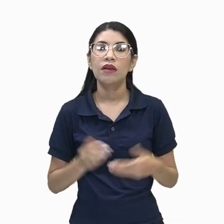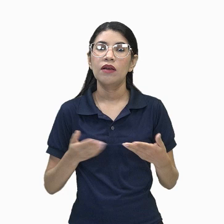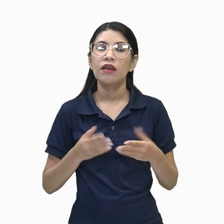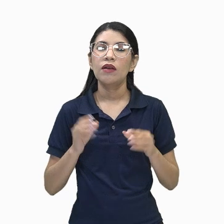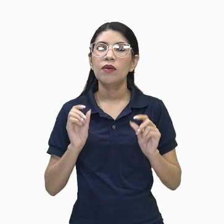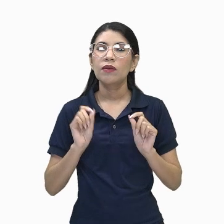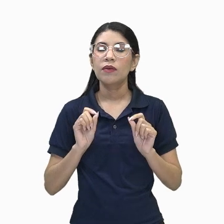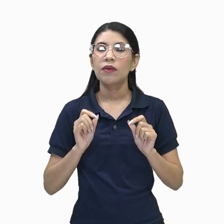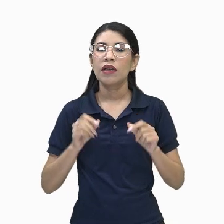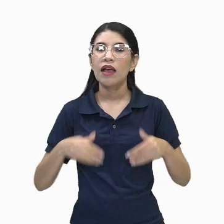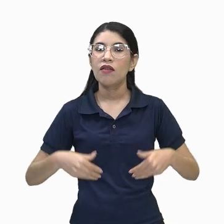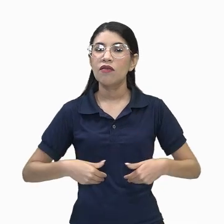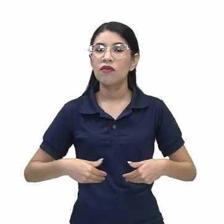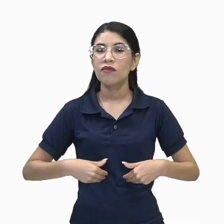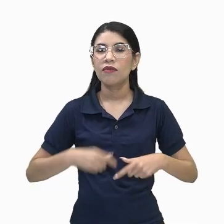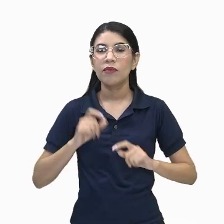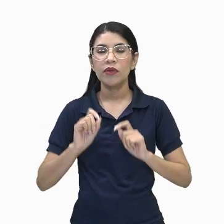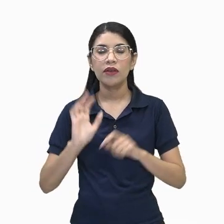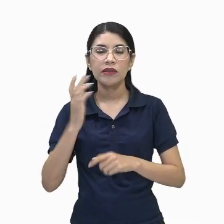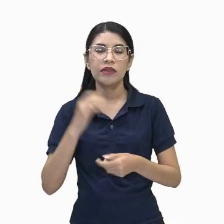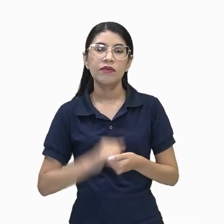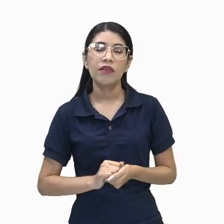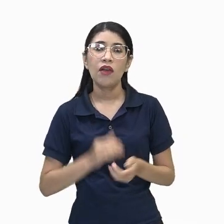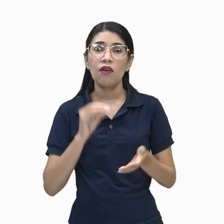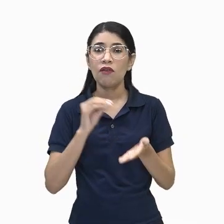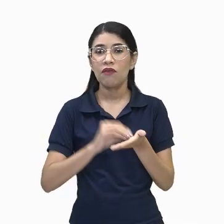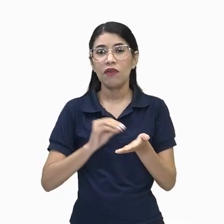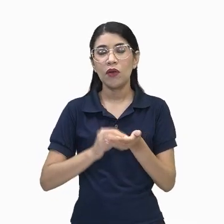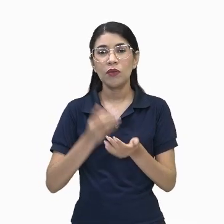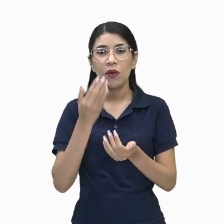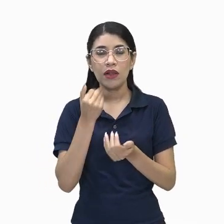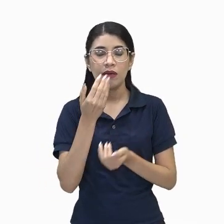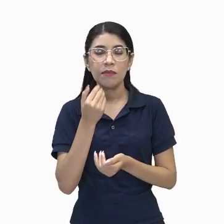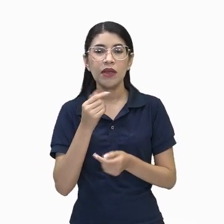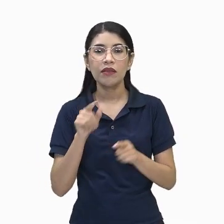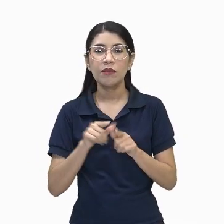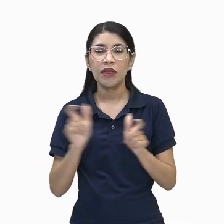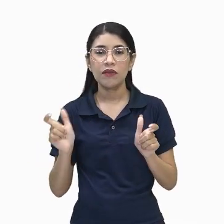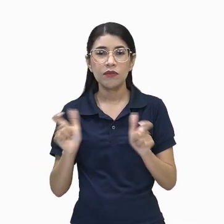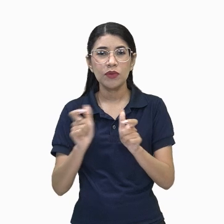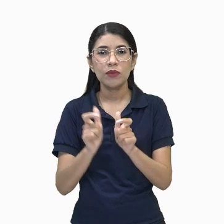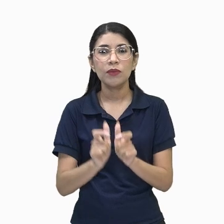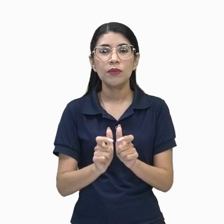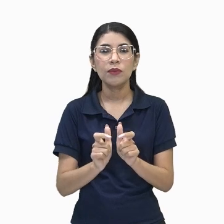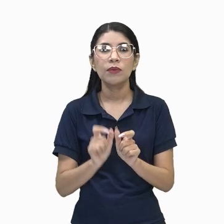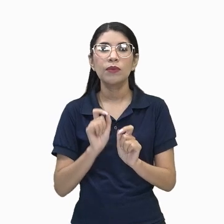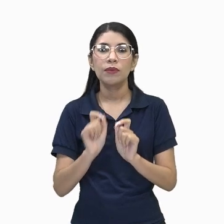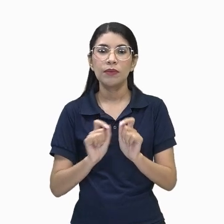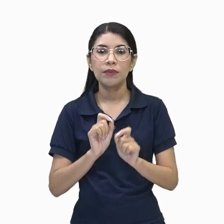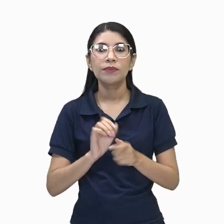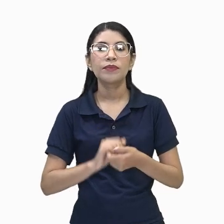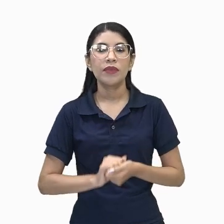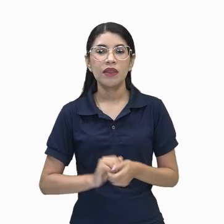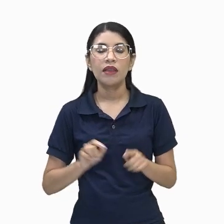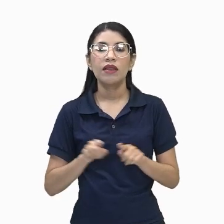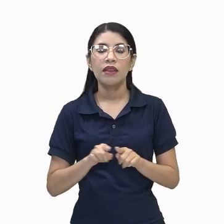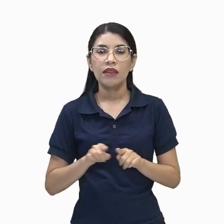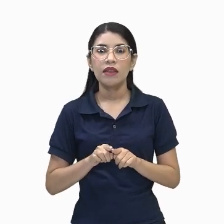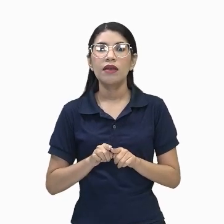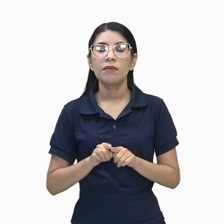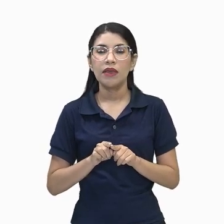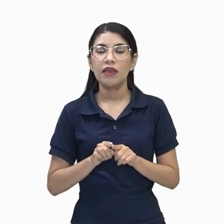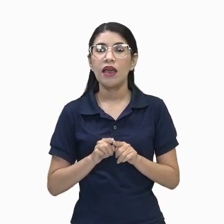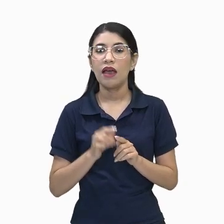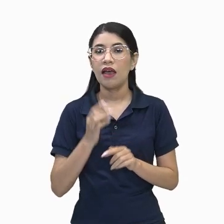fome. Foi resultado da escassez de alimentos provocada pela redução de produção agrícola e por